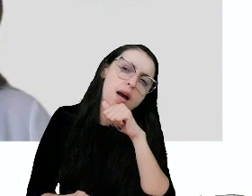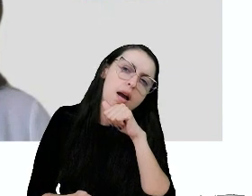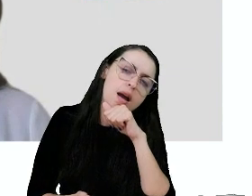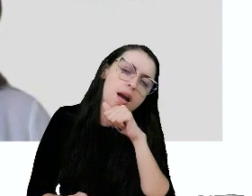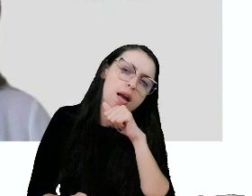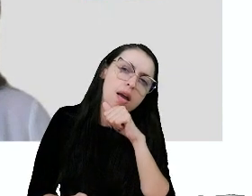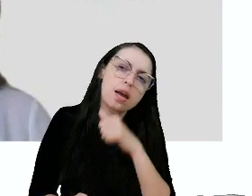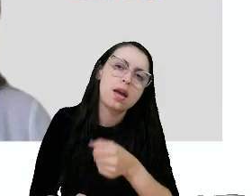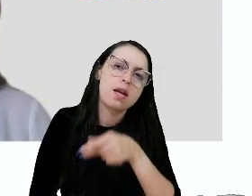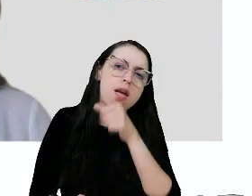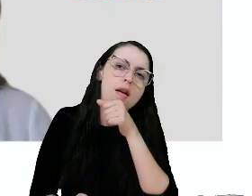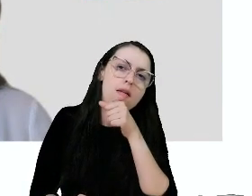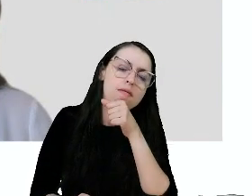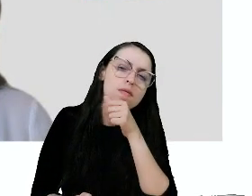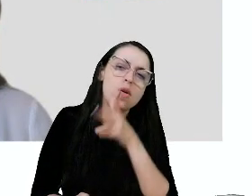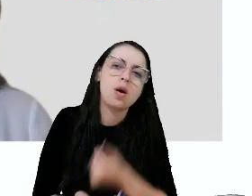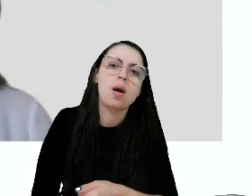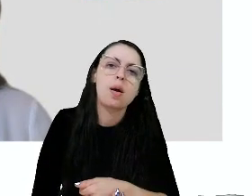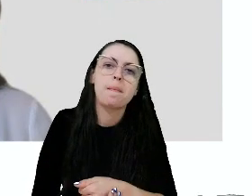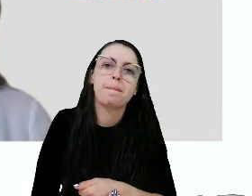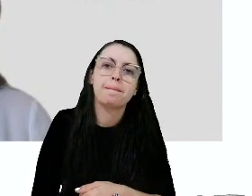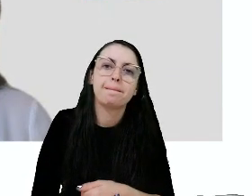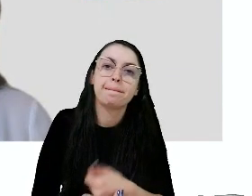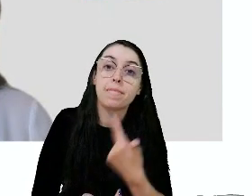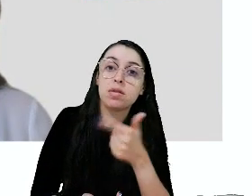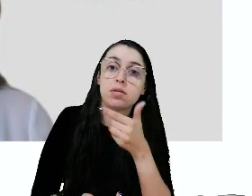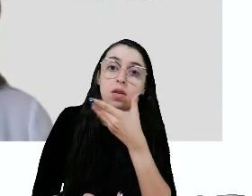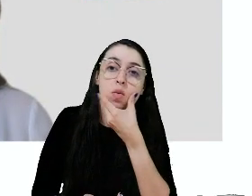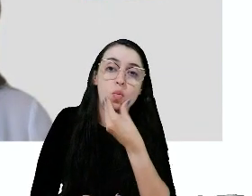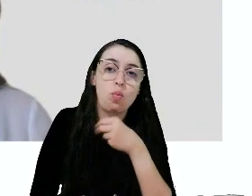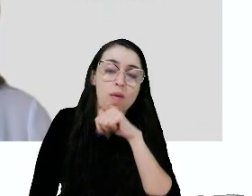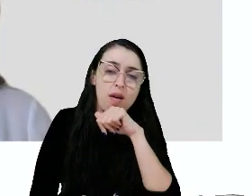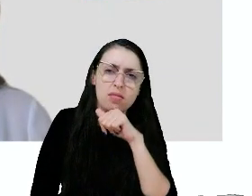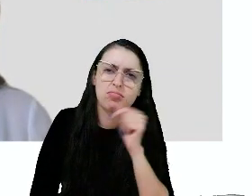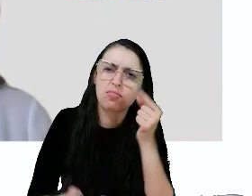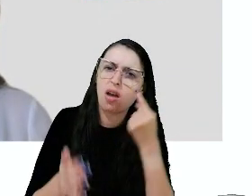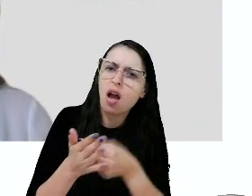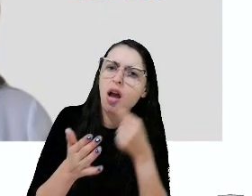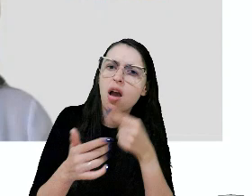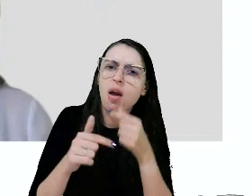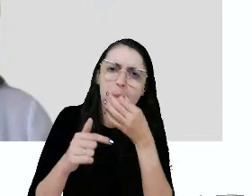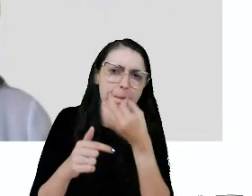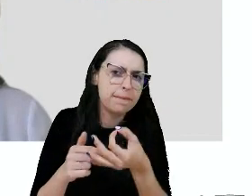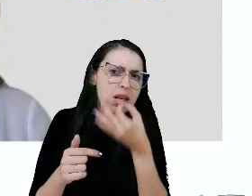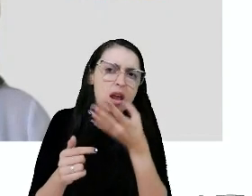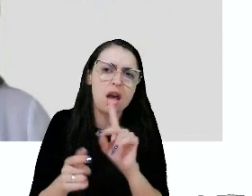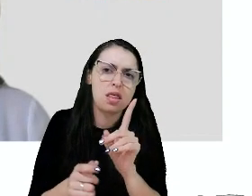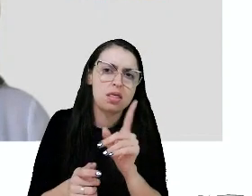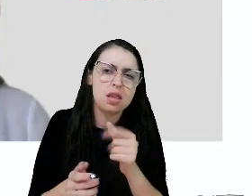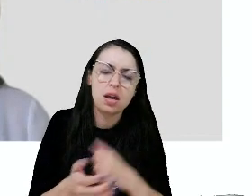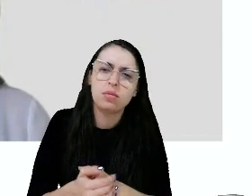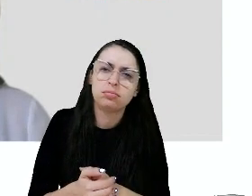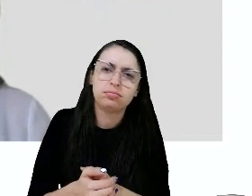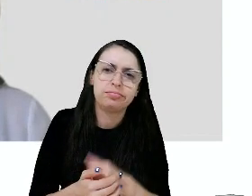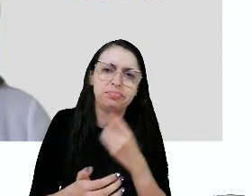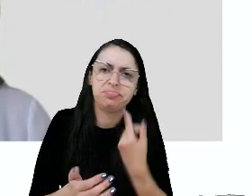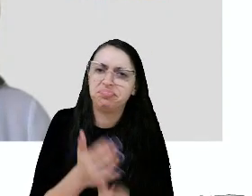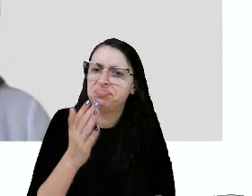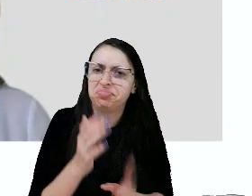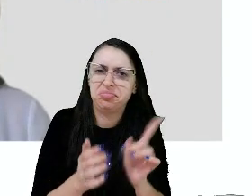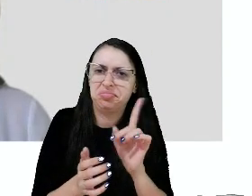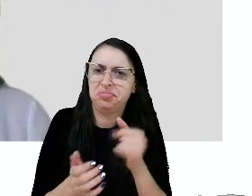vezes, netos, ou filhas e filhos, ninguém mete a colher. Isso é violência que ninguém mete a colher. Isso é